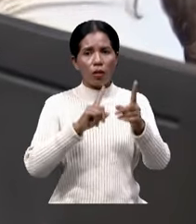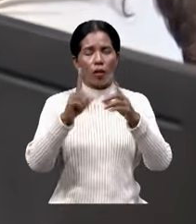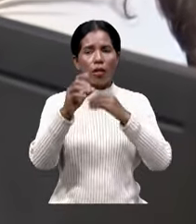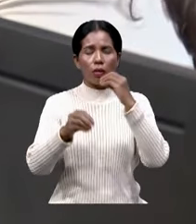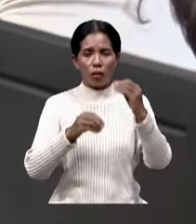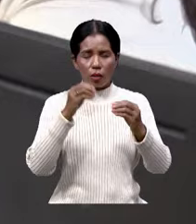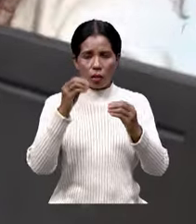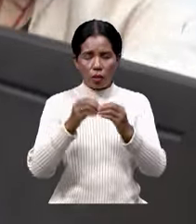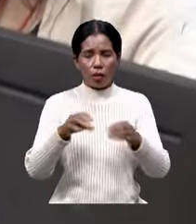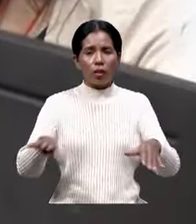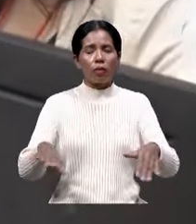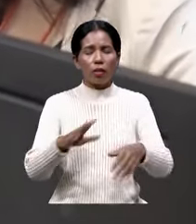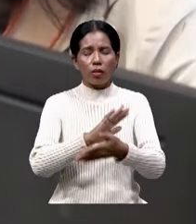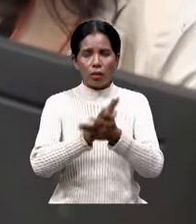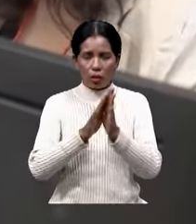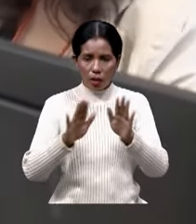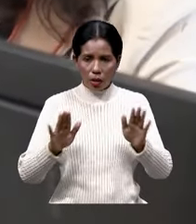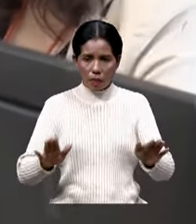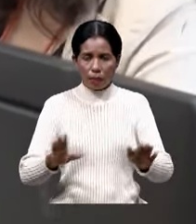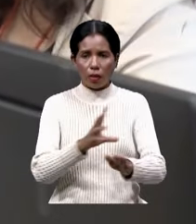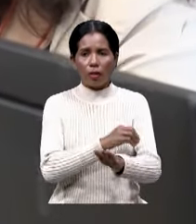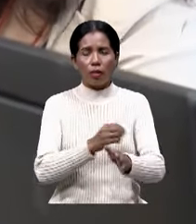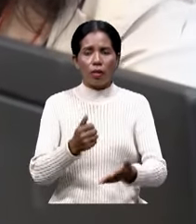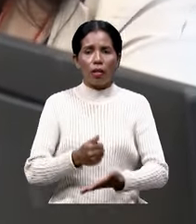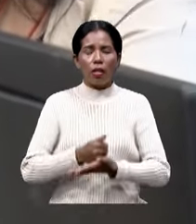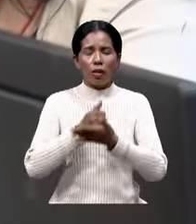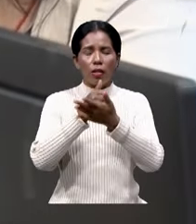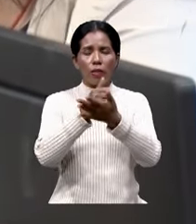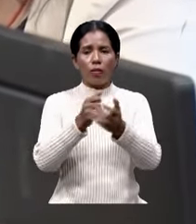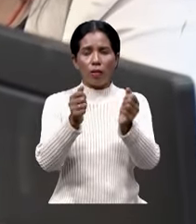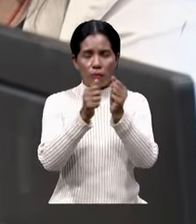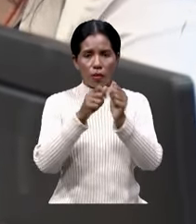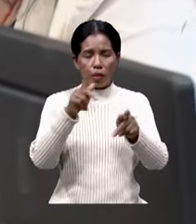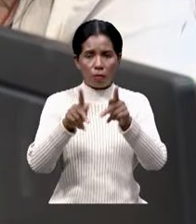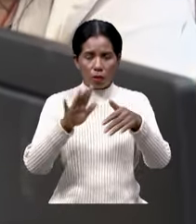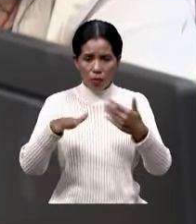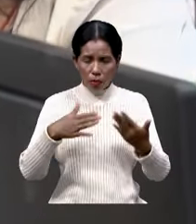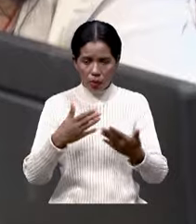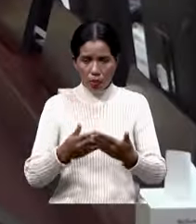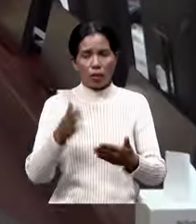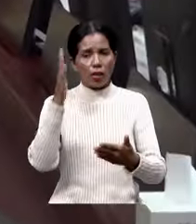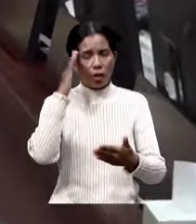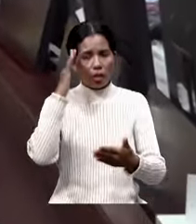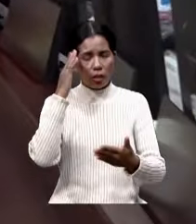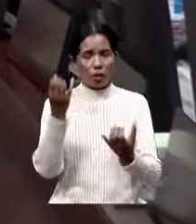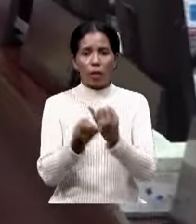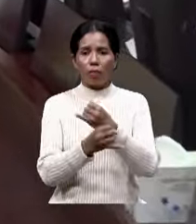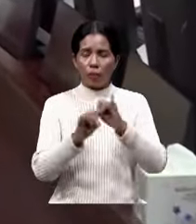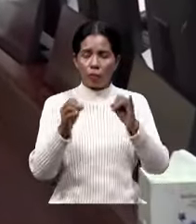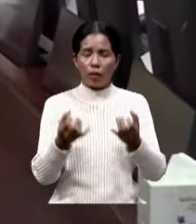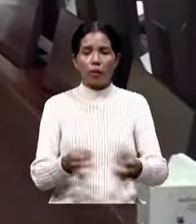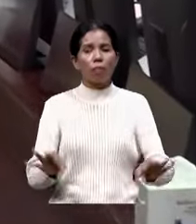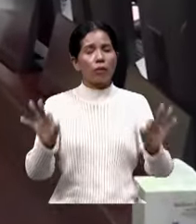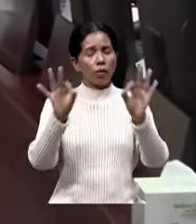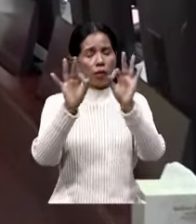com a balaço amizade, solidariedade no apoio mútuo entre povo siran onde reconhece importância legado